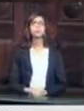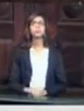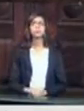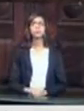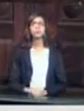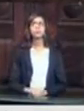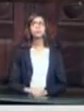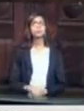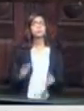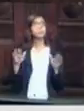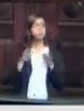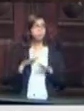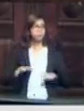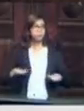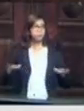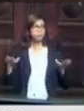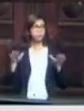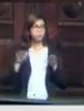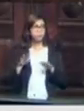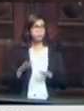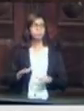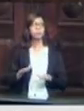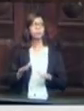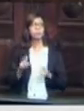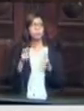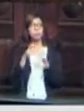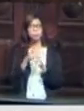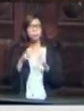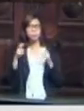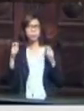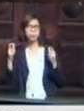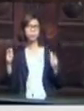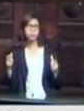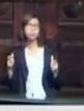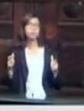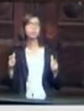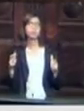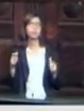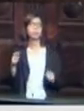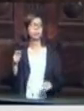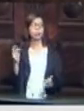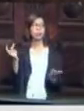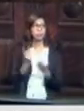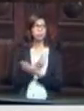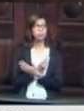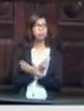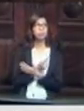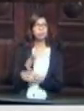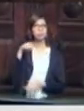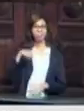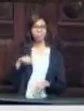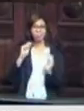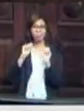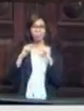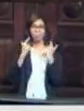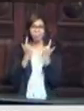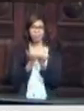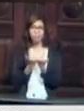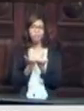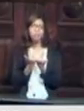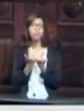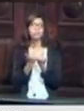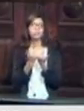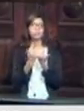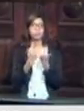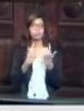Todo mundo, ou a maioria das intervenções que acontecem atualmente nesta Casa